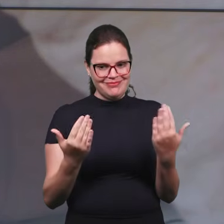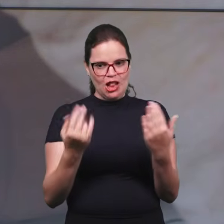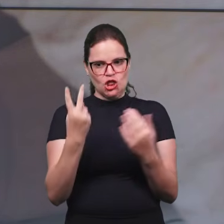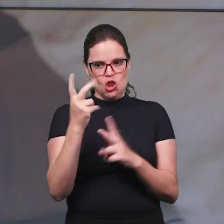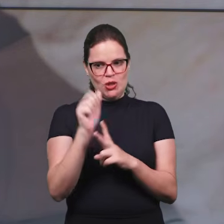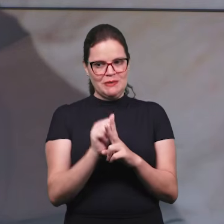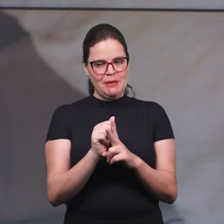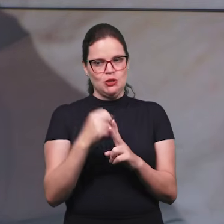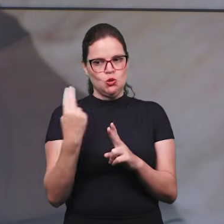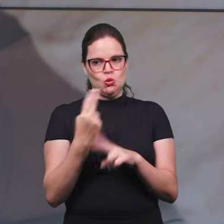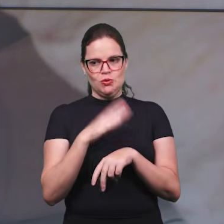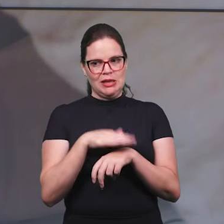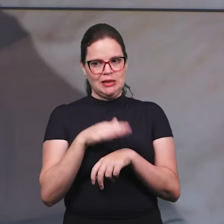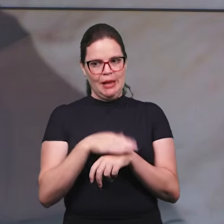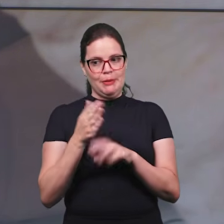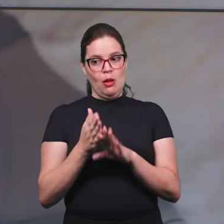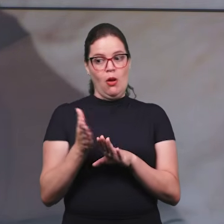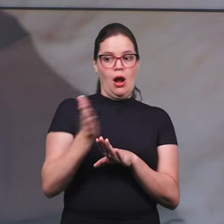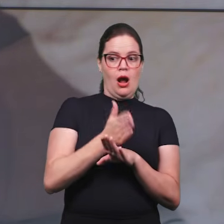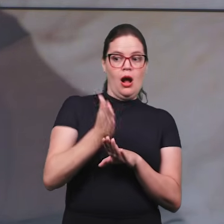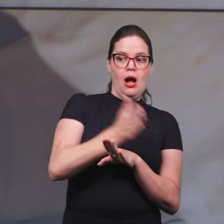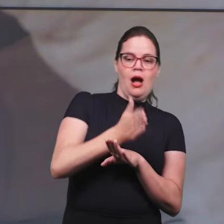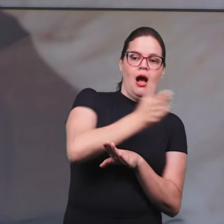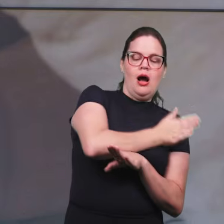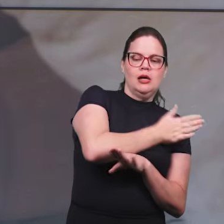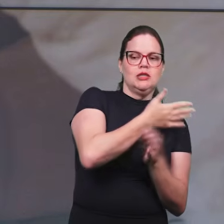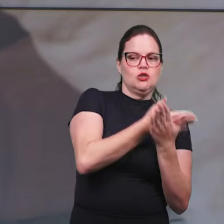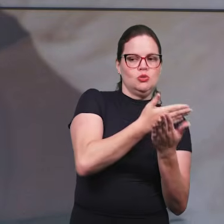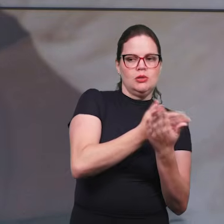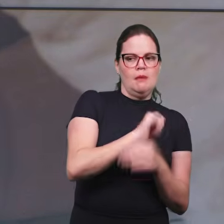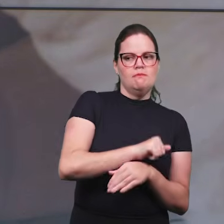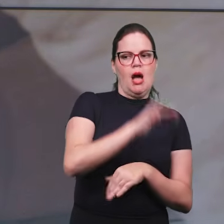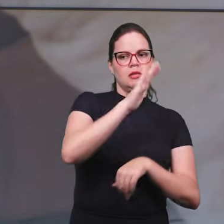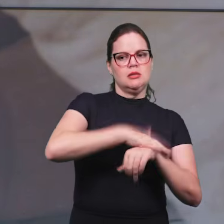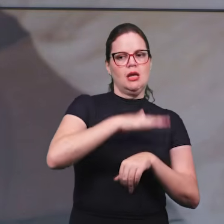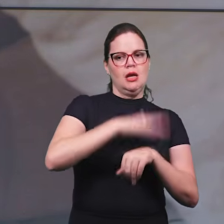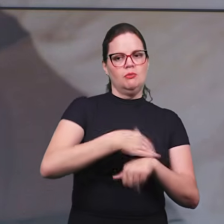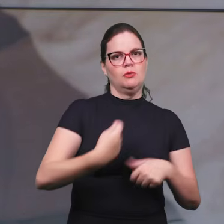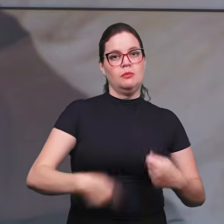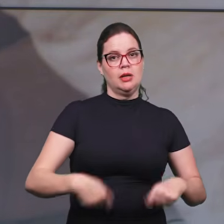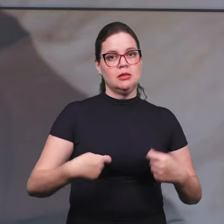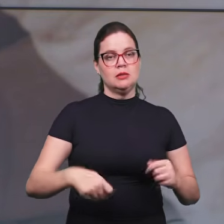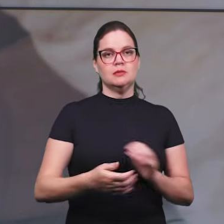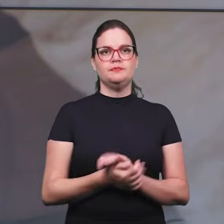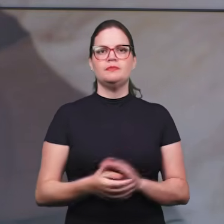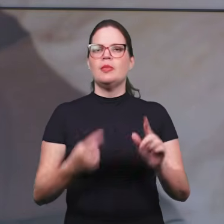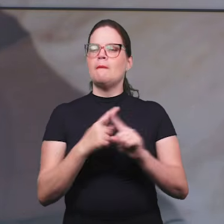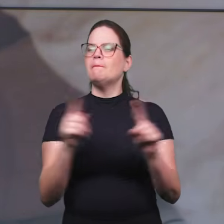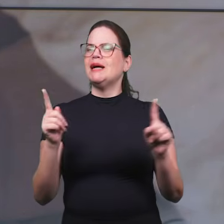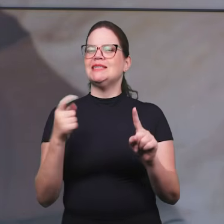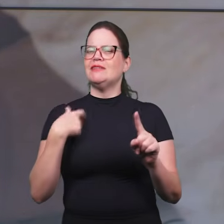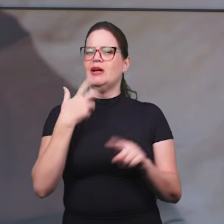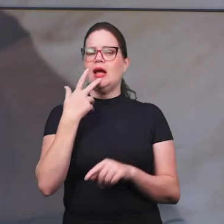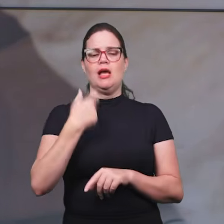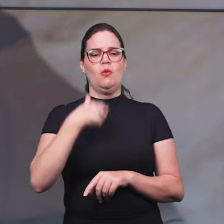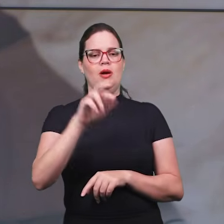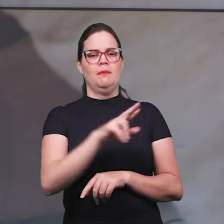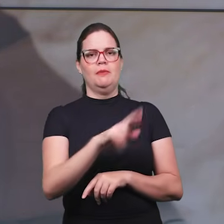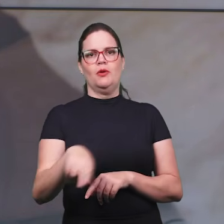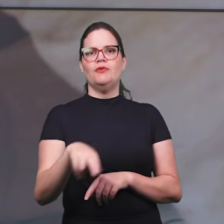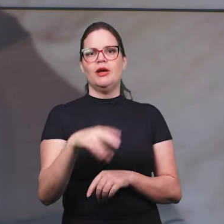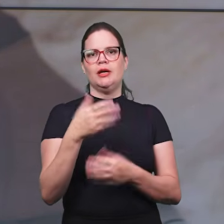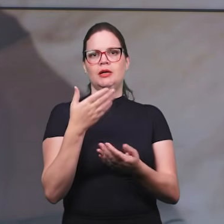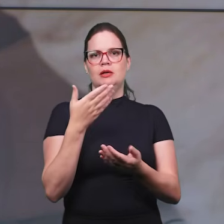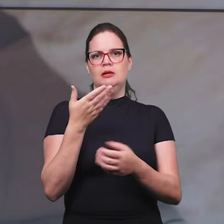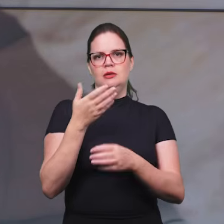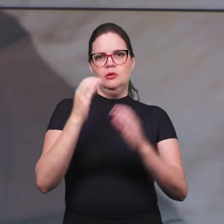Meu projeto de estudos é mais de médio a longo prazo, vou dar um tempo maior para estudar. Agora, se você vê assim, eu reprovei no concurso